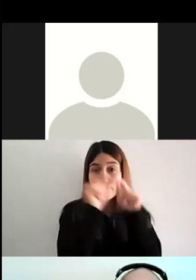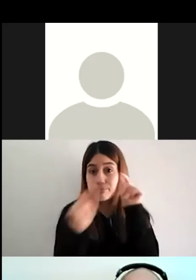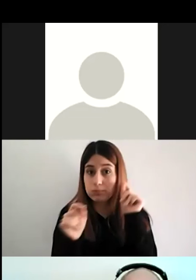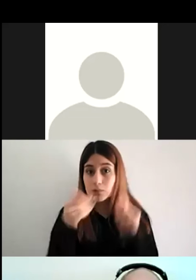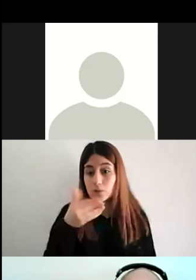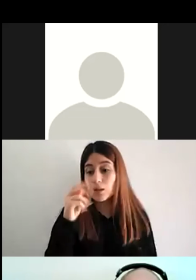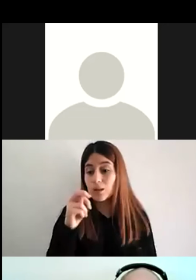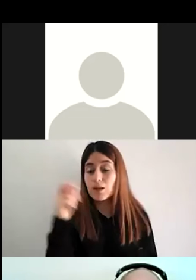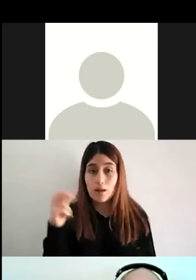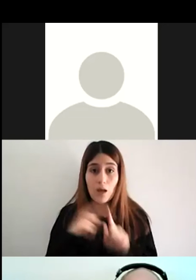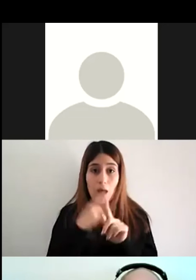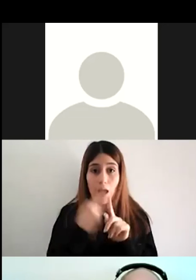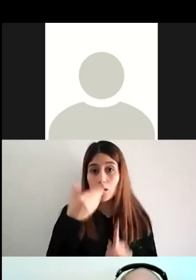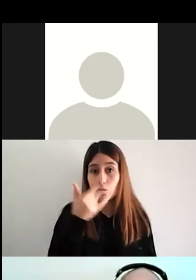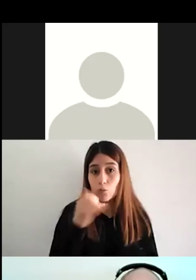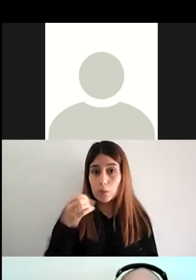em 2019.